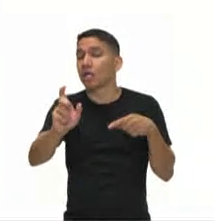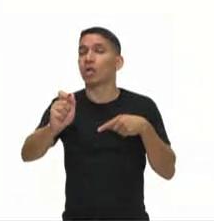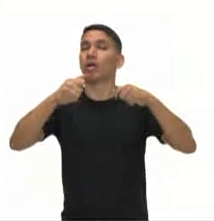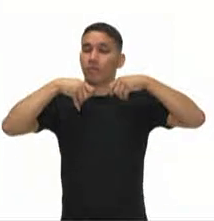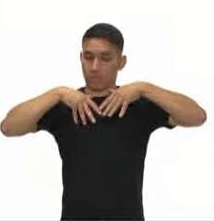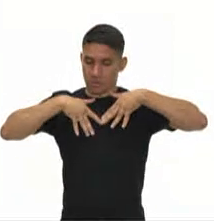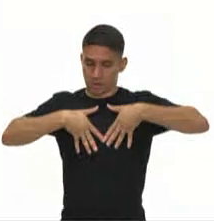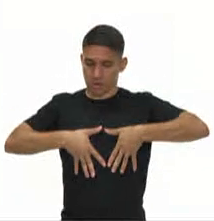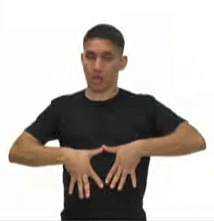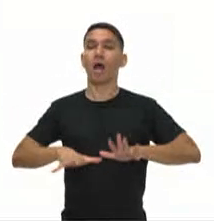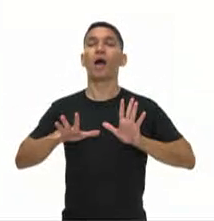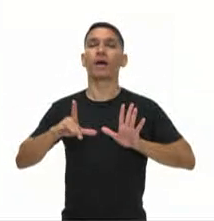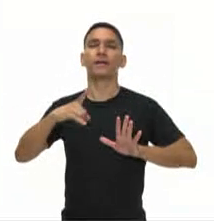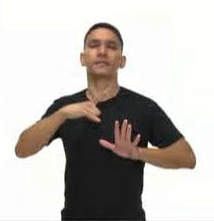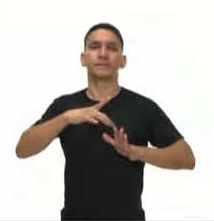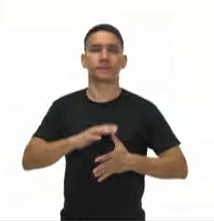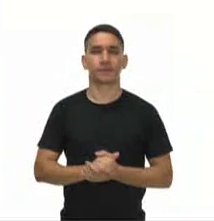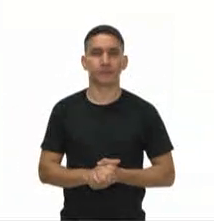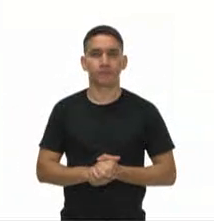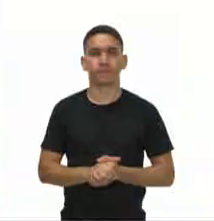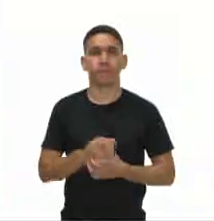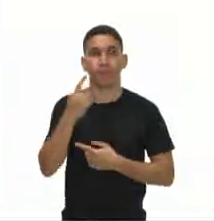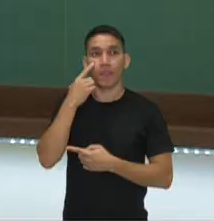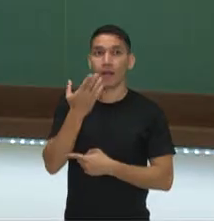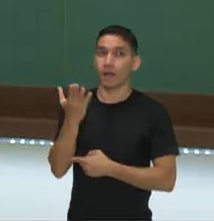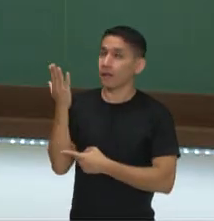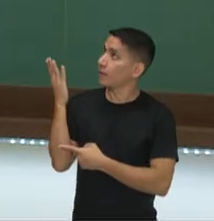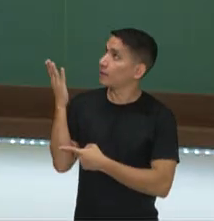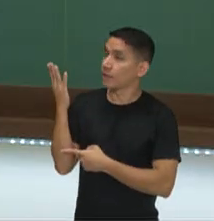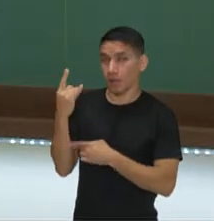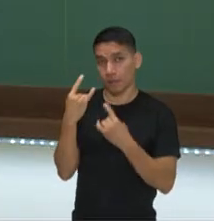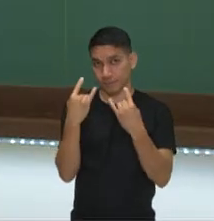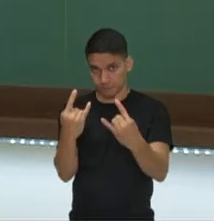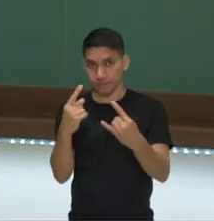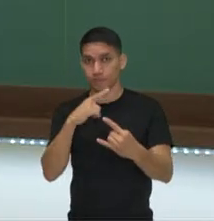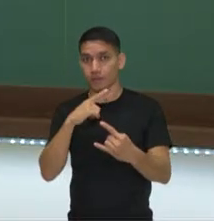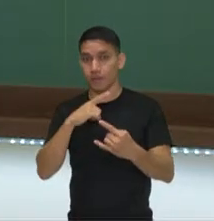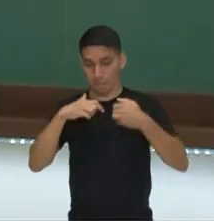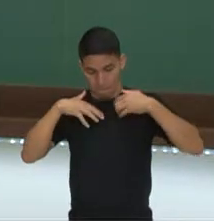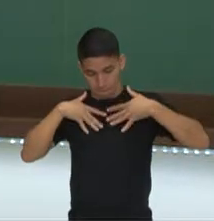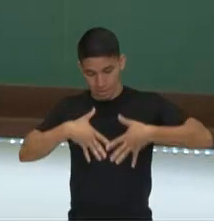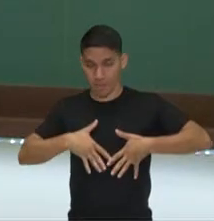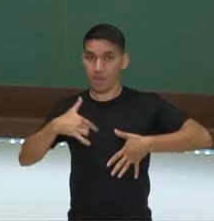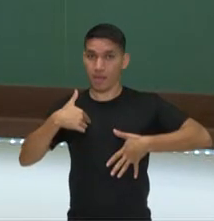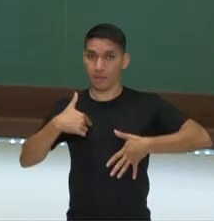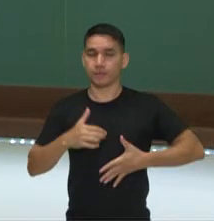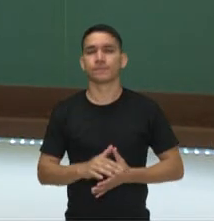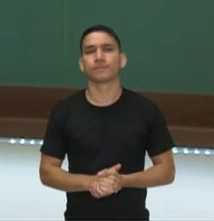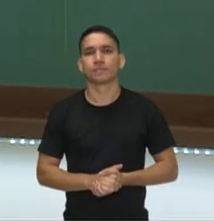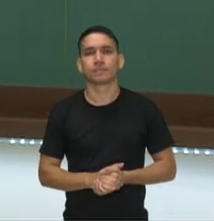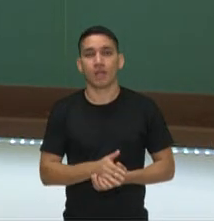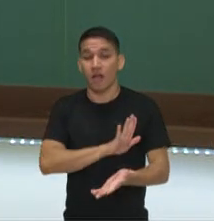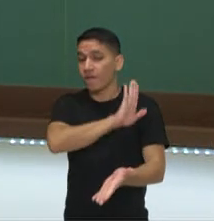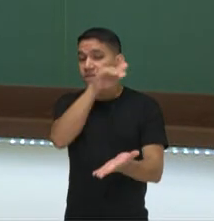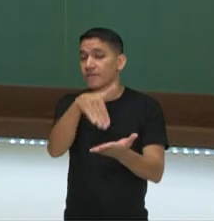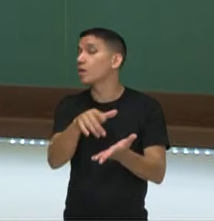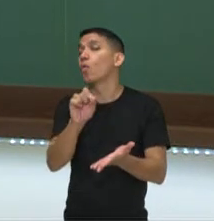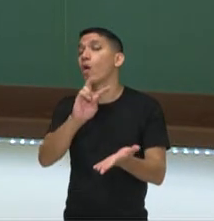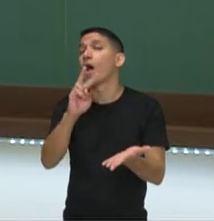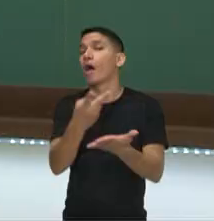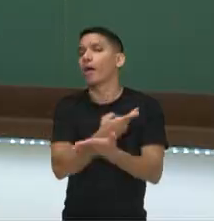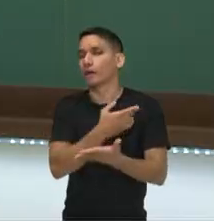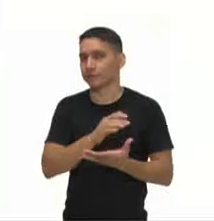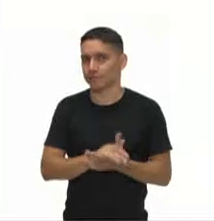peito da personagem. Aqui, ó. A professora destacou, pelo peito. No final, o que